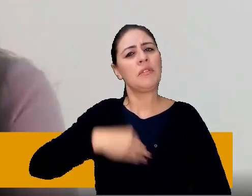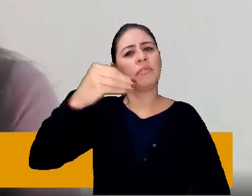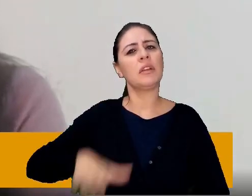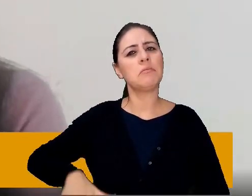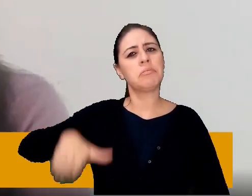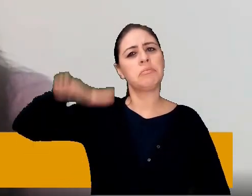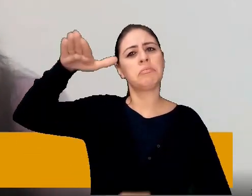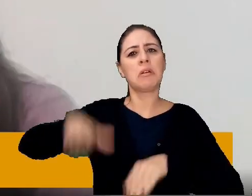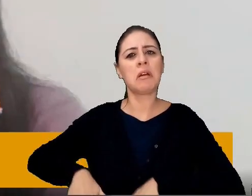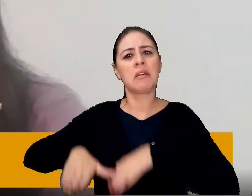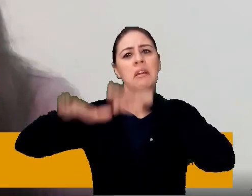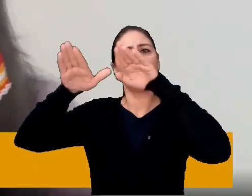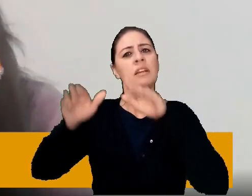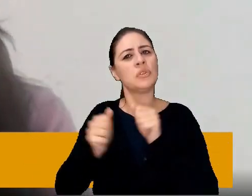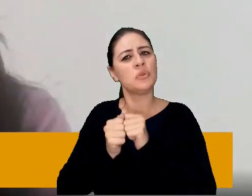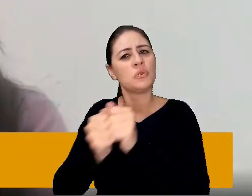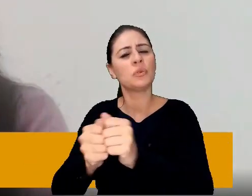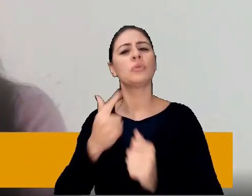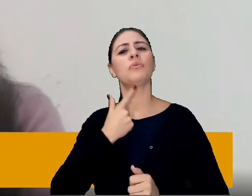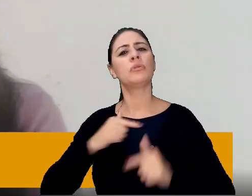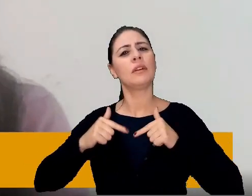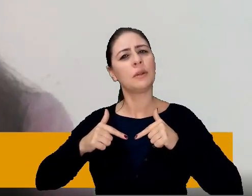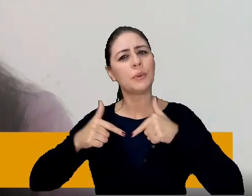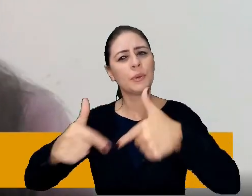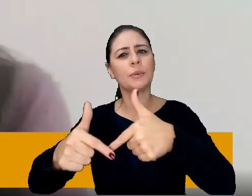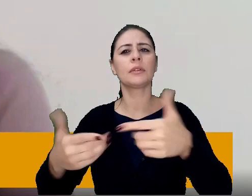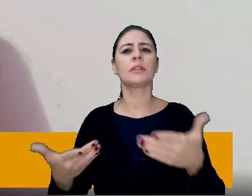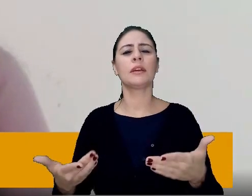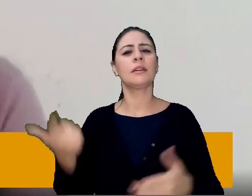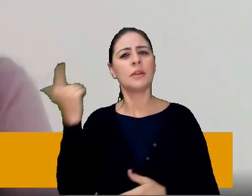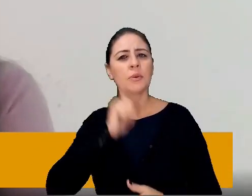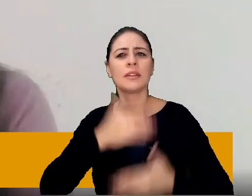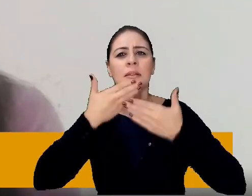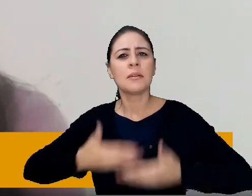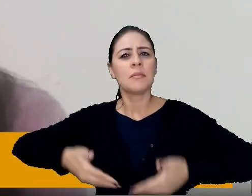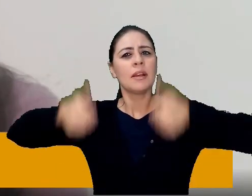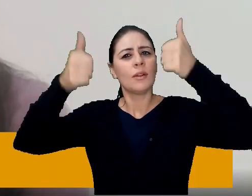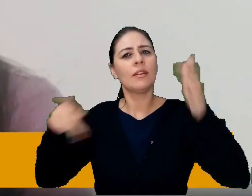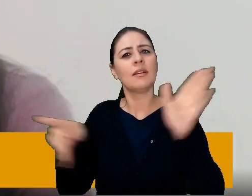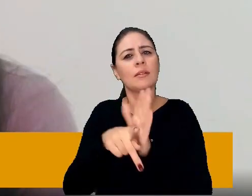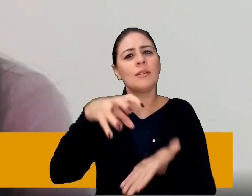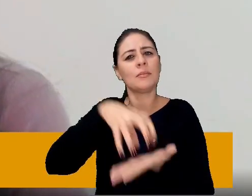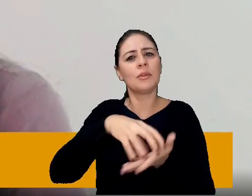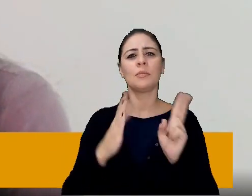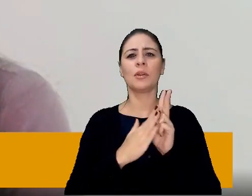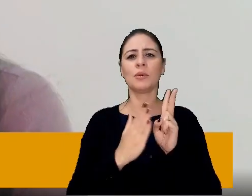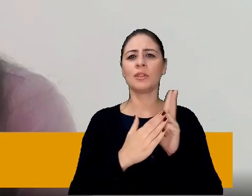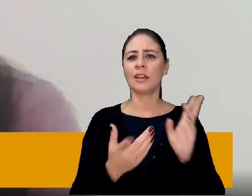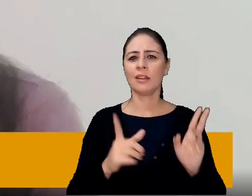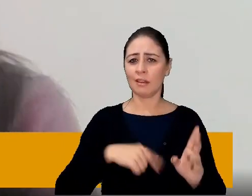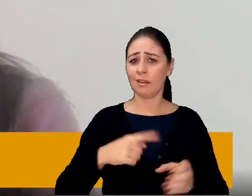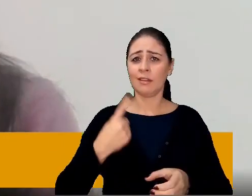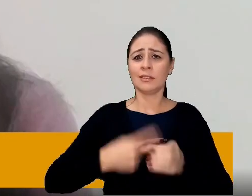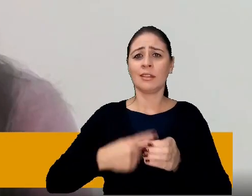comunidade, para a gente crescer, para a gente inspirar os nossos filhos, para a gente fazer os nossos filhos crescerem junto, com vontade de lutar e